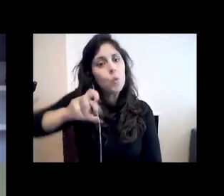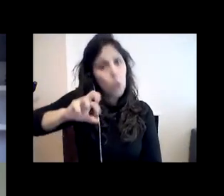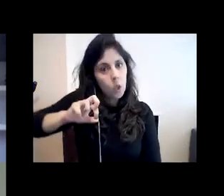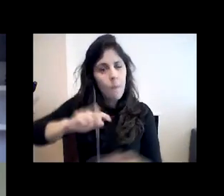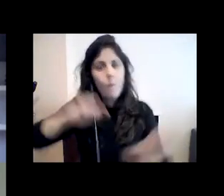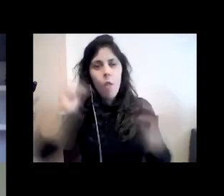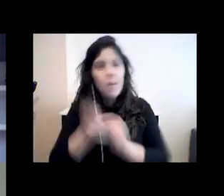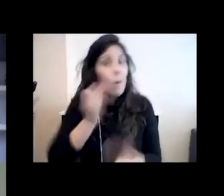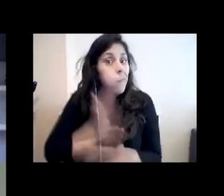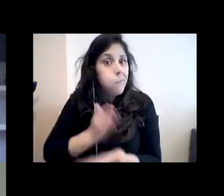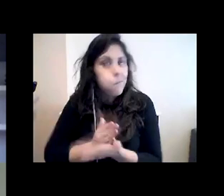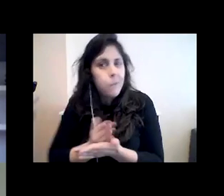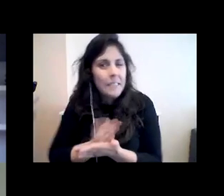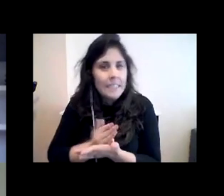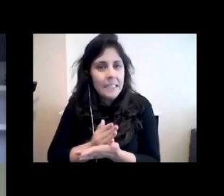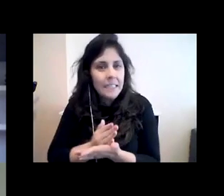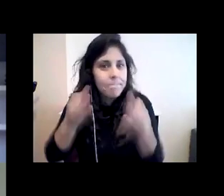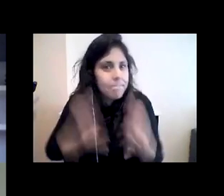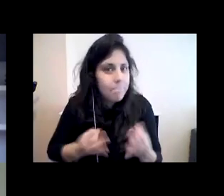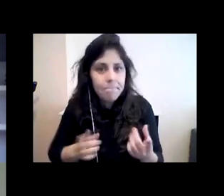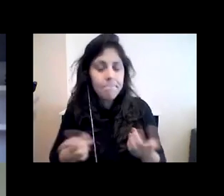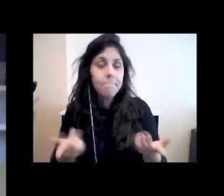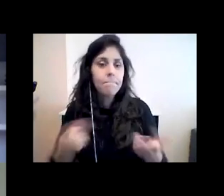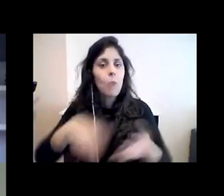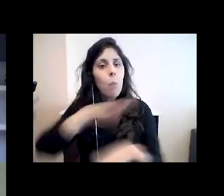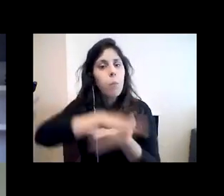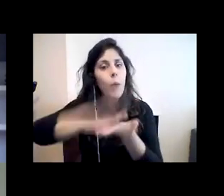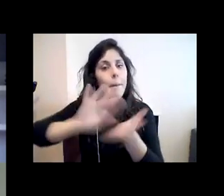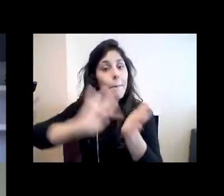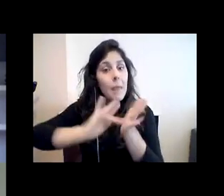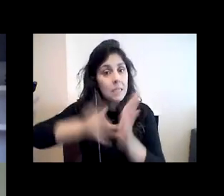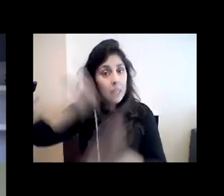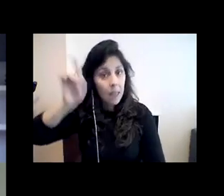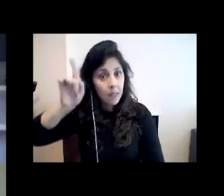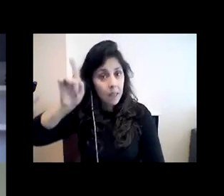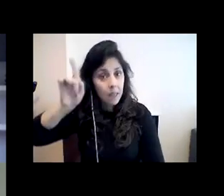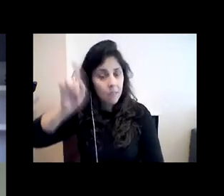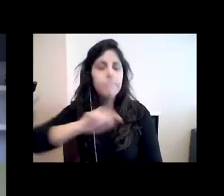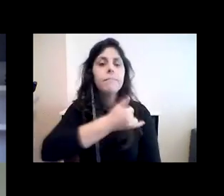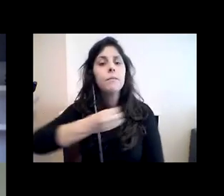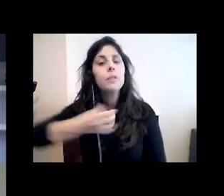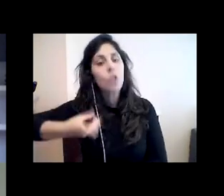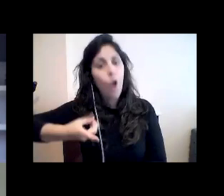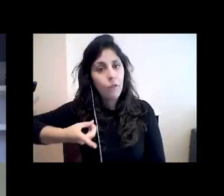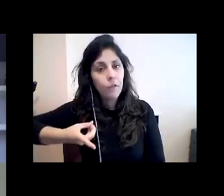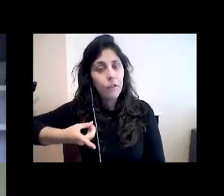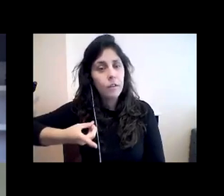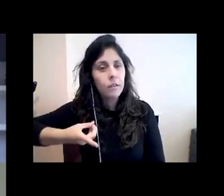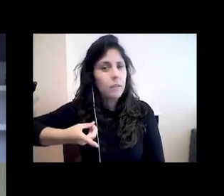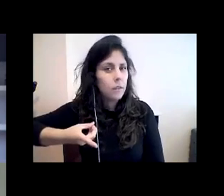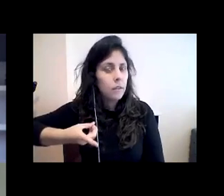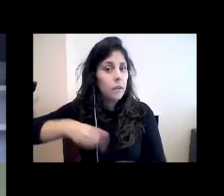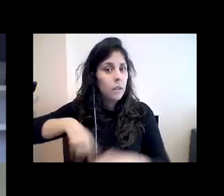Incertos, publicada no Brasil. Em 2019, Remar contra as Desigualdades em